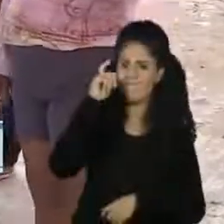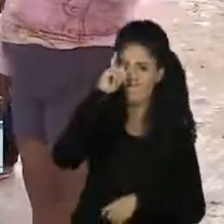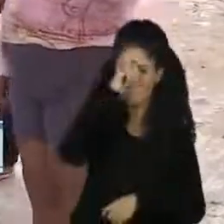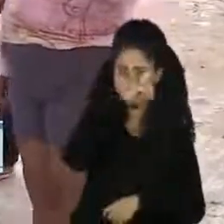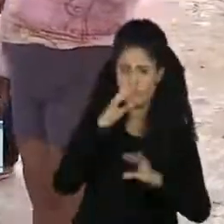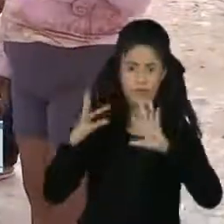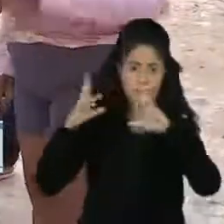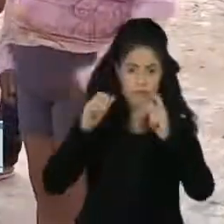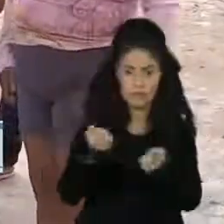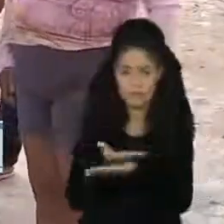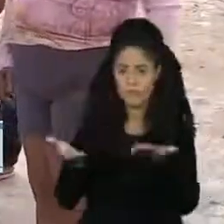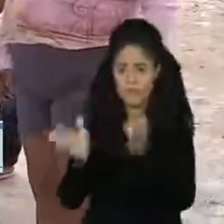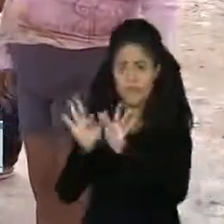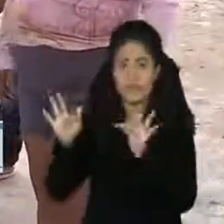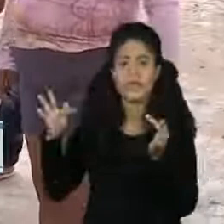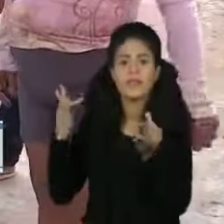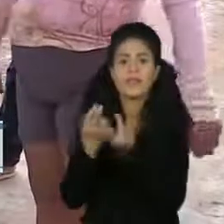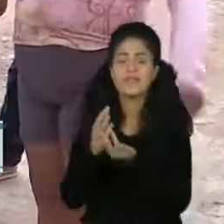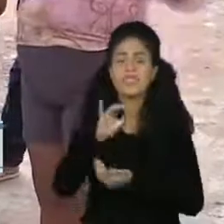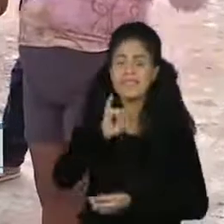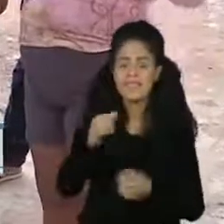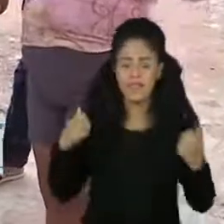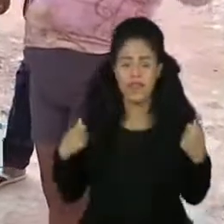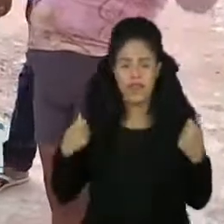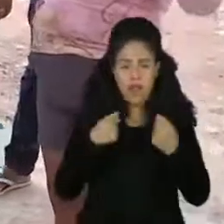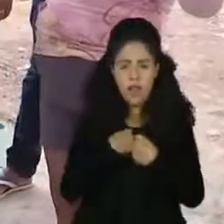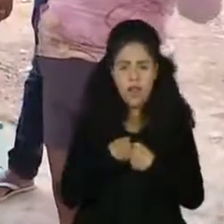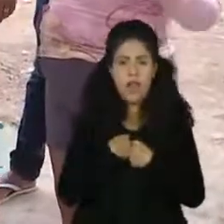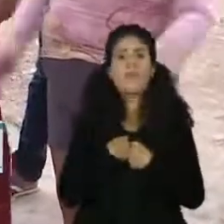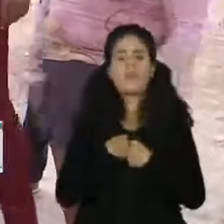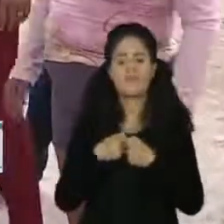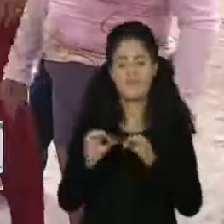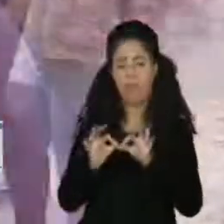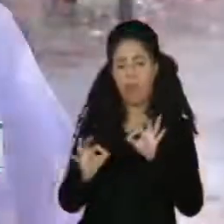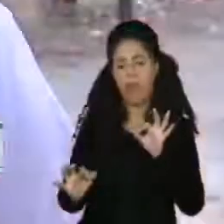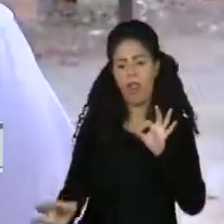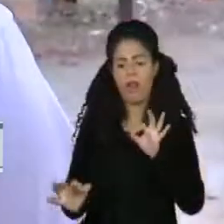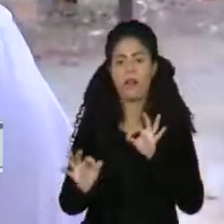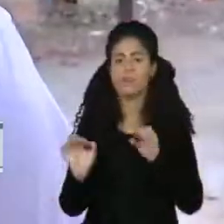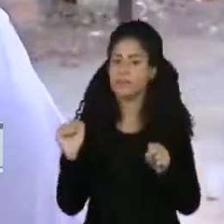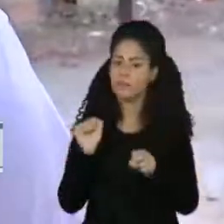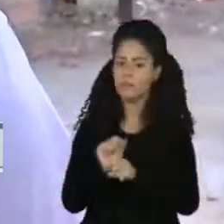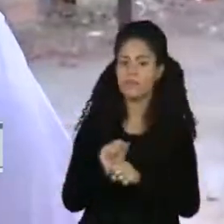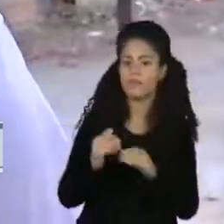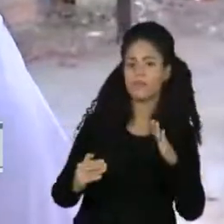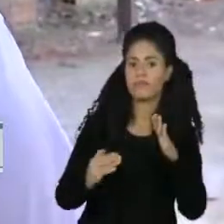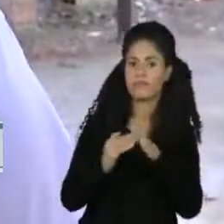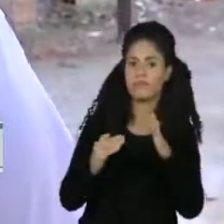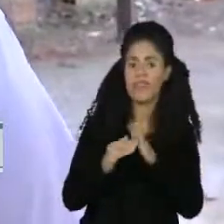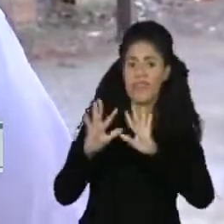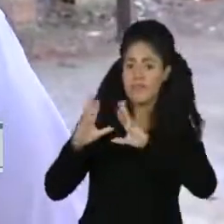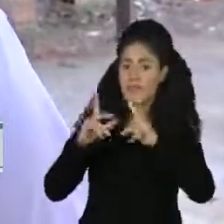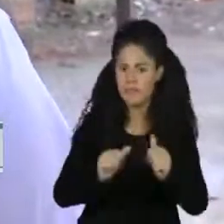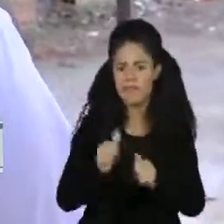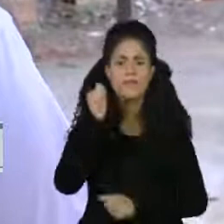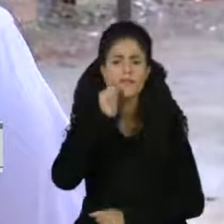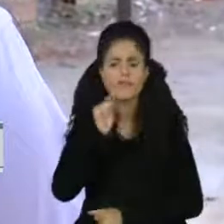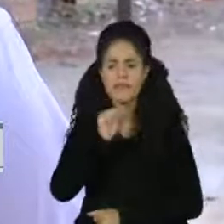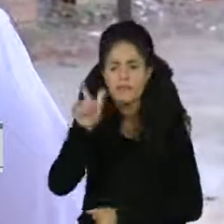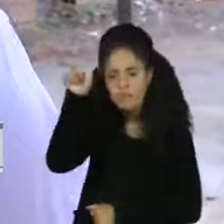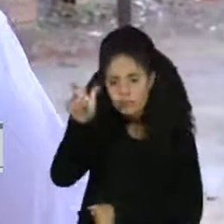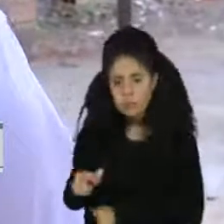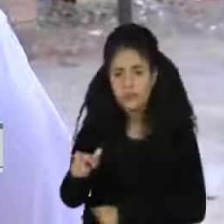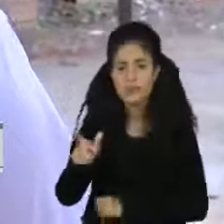para todas essas famílias se o STF não estender o prazo e muito dessas mulheres que